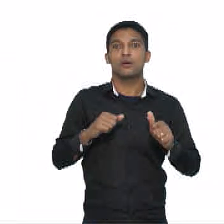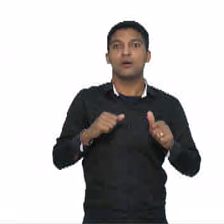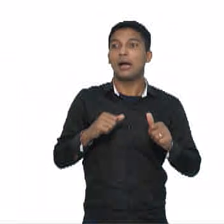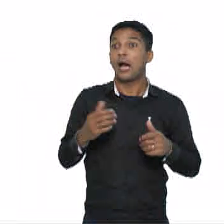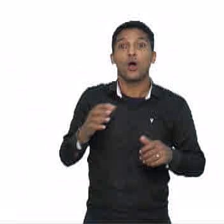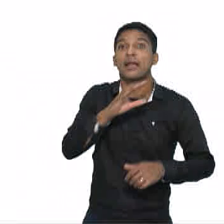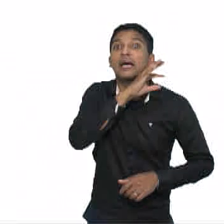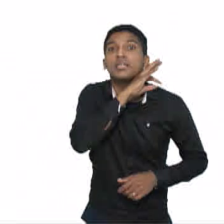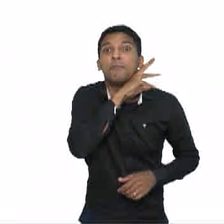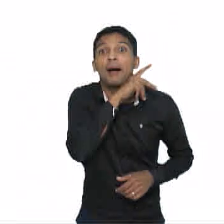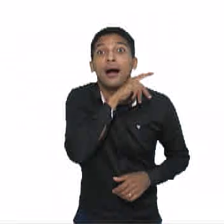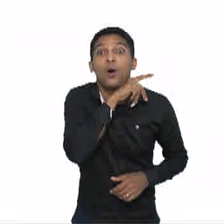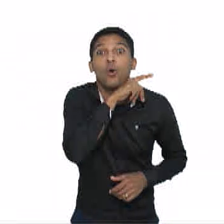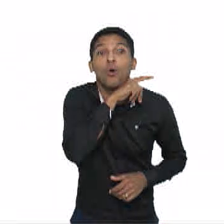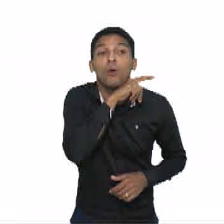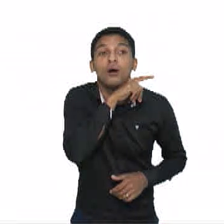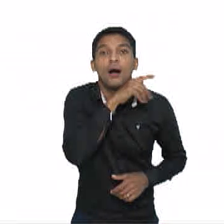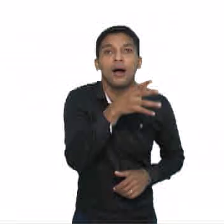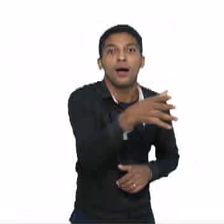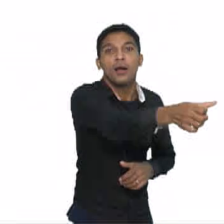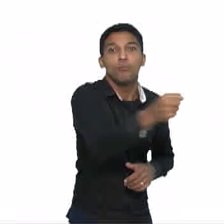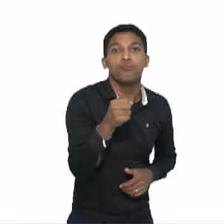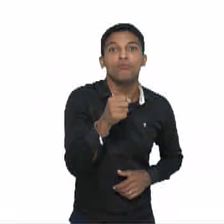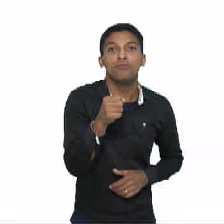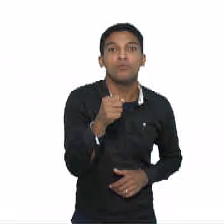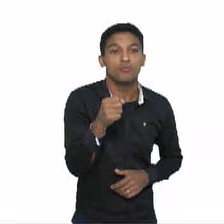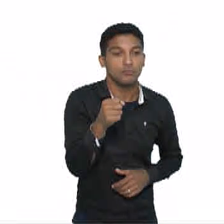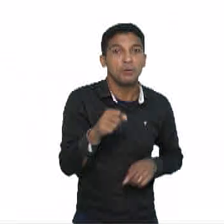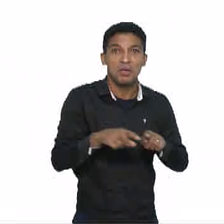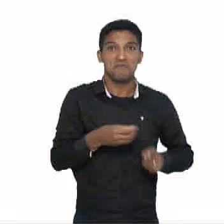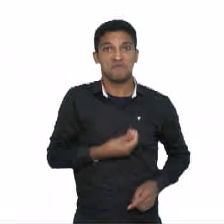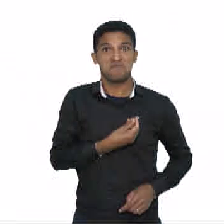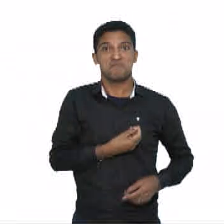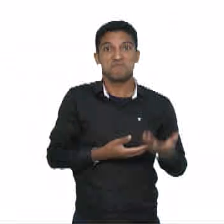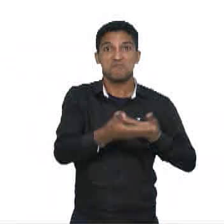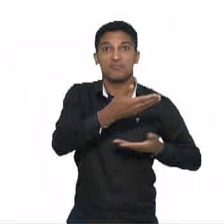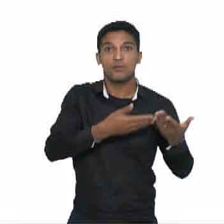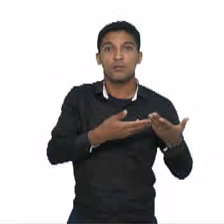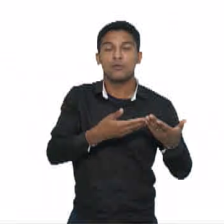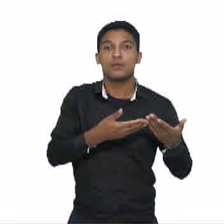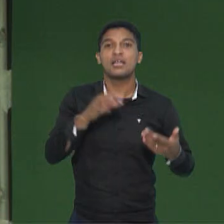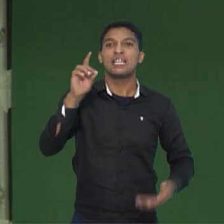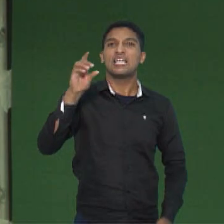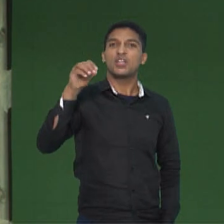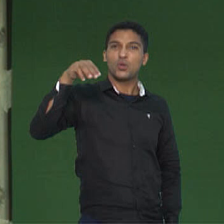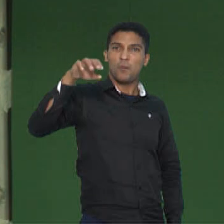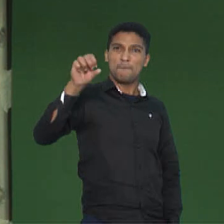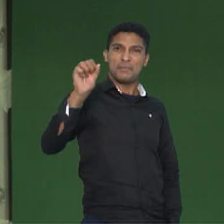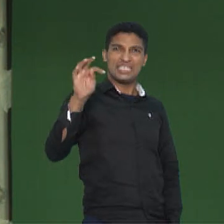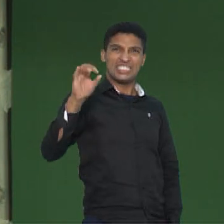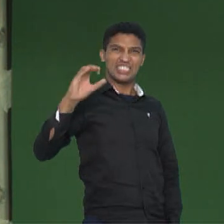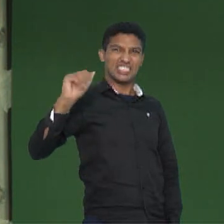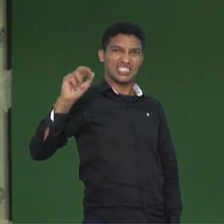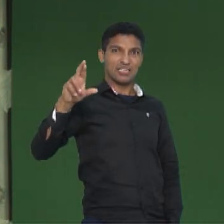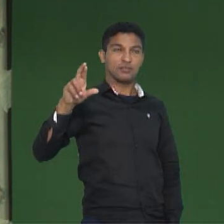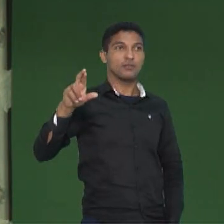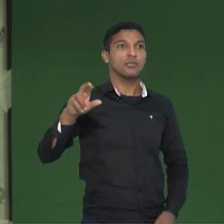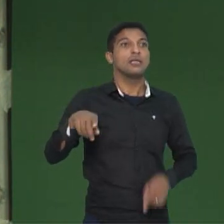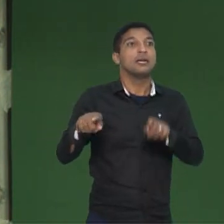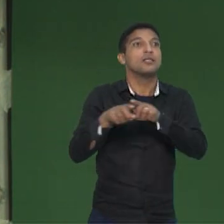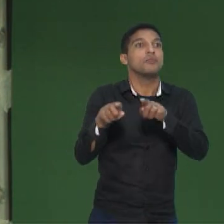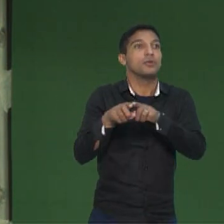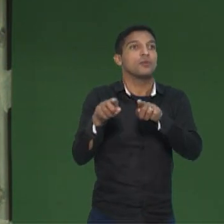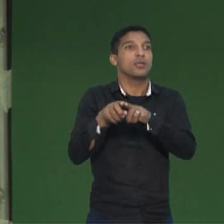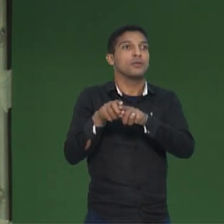espécies. Entre elas estão as mudanças climáticas ocorridas no final do Pleistoceno. O que é isso? Anote lá Pleistoceno e dá uma